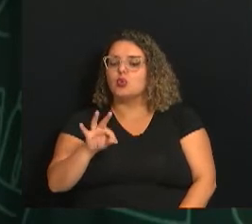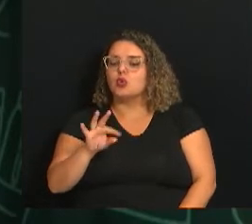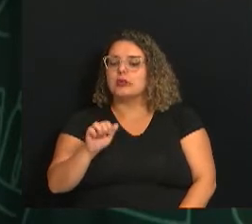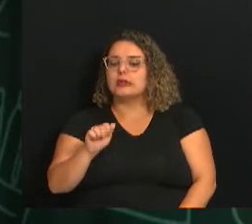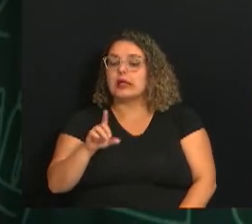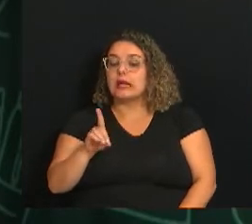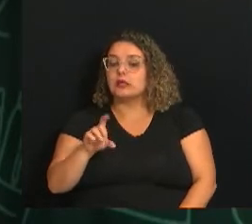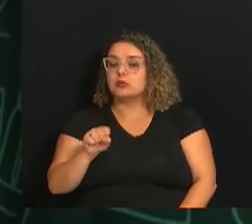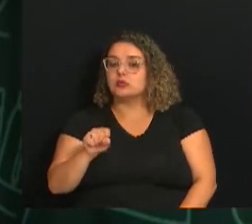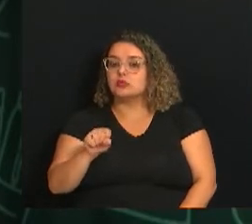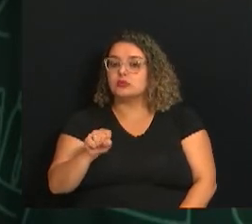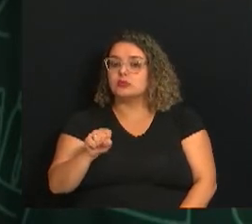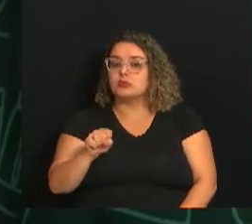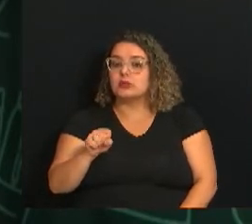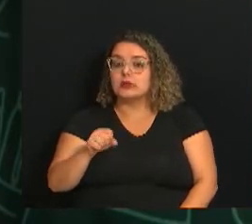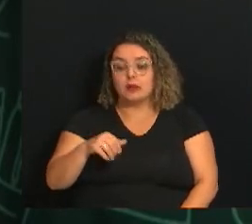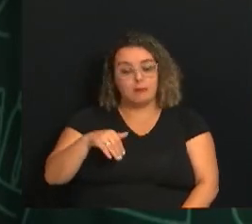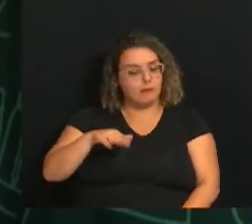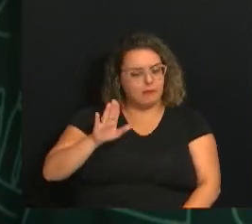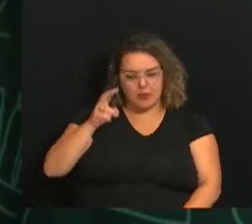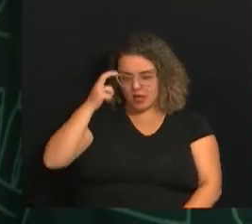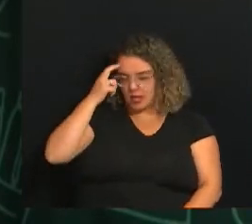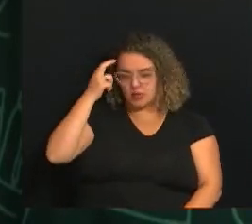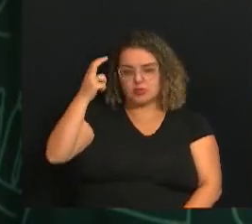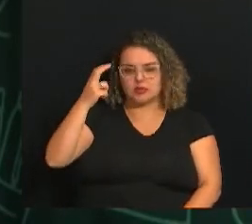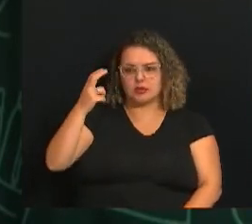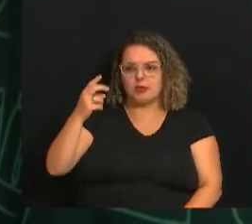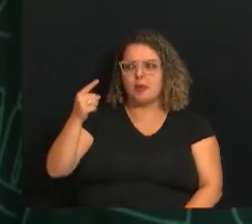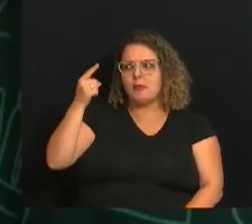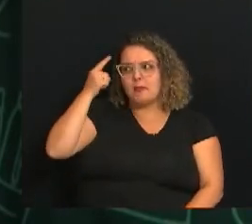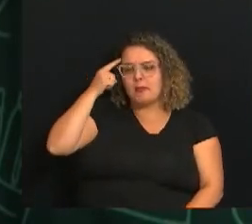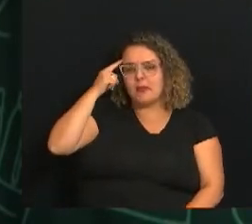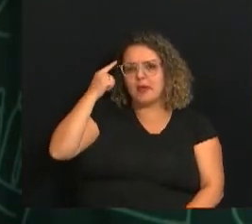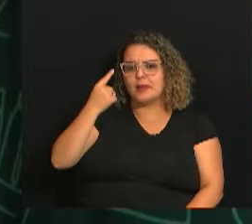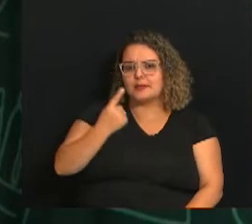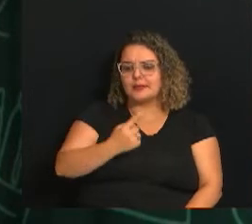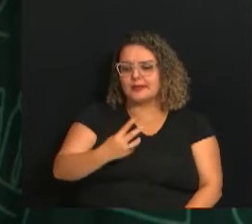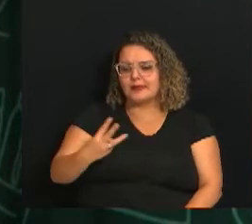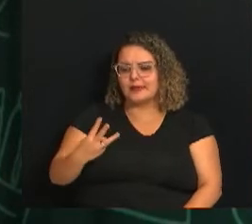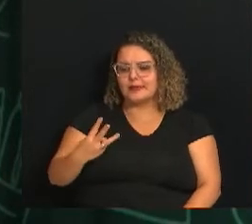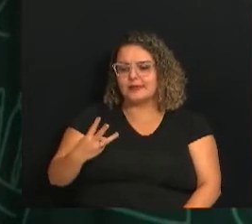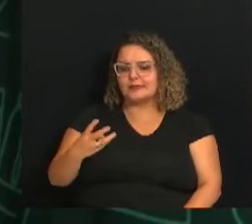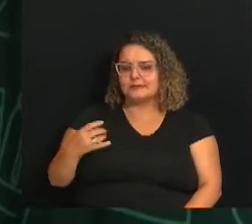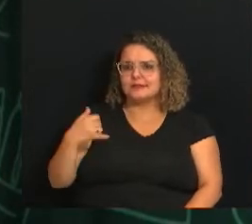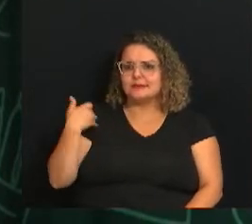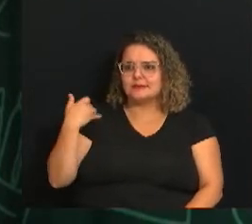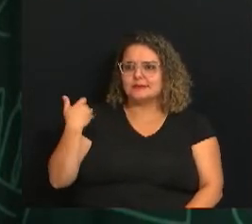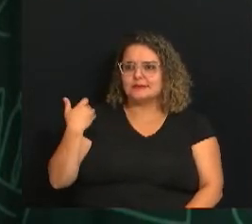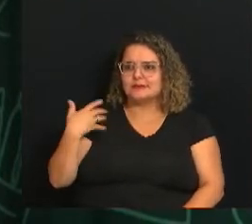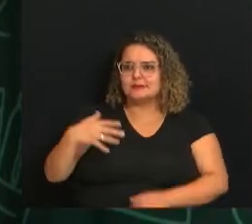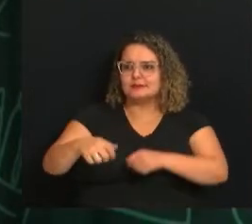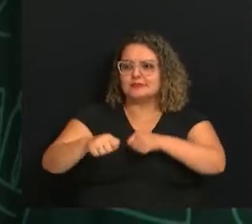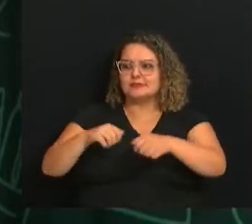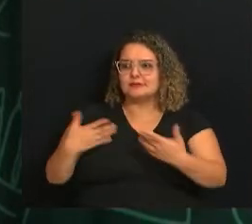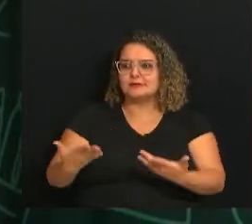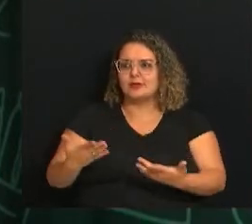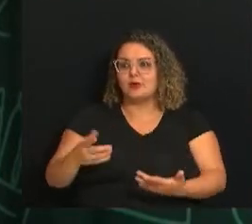Rapaz, imagina esse garoto aí, 13 anos, mais alguns anos de faculdade. Com quantos anos você seria já advogado, hein,